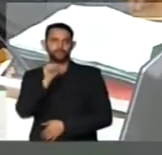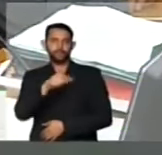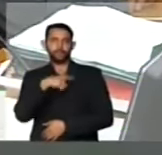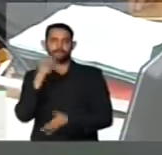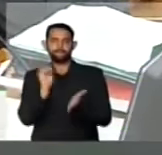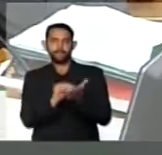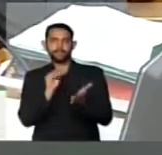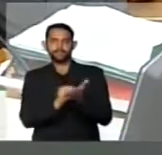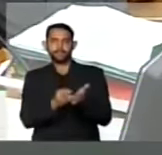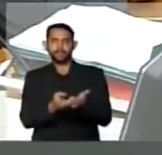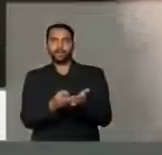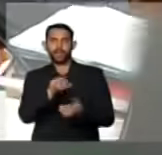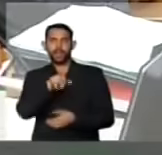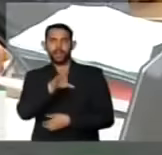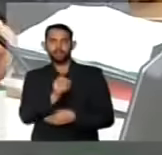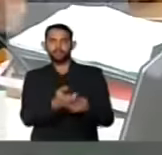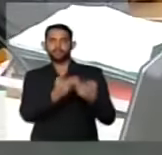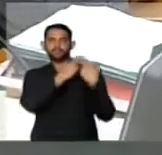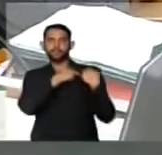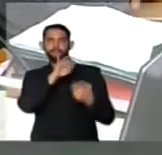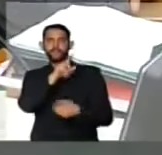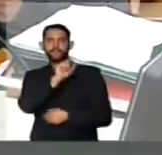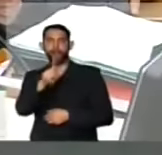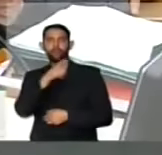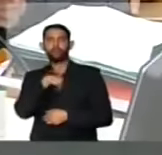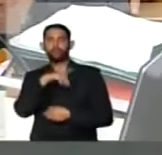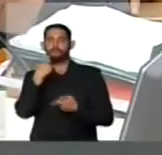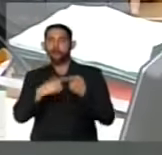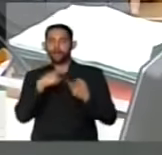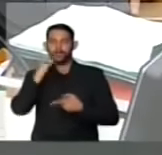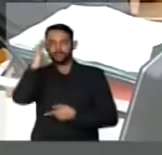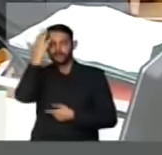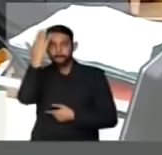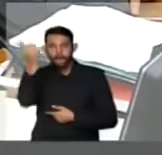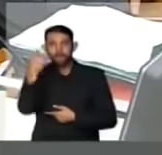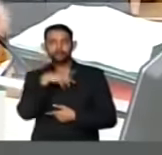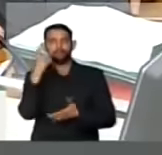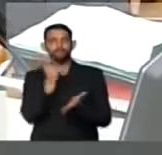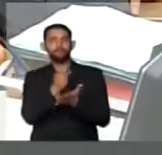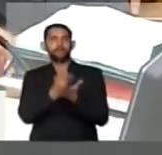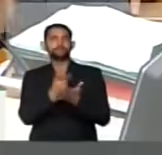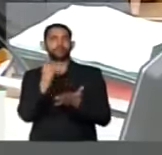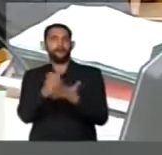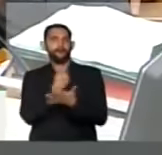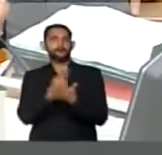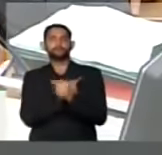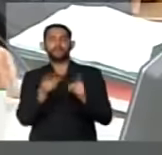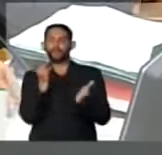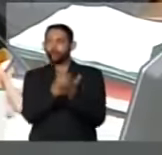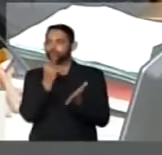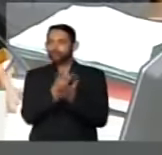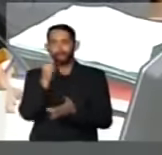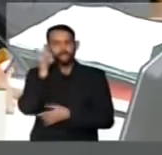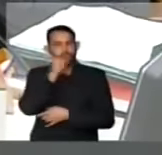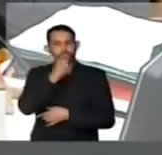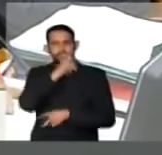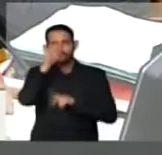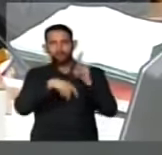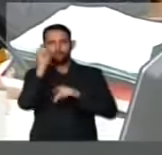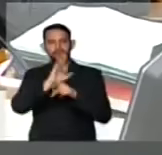cometeu crime de responsabilidade de forma consciente e continuadamente, que mentiu aos brasileiros,